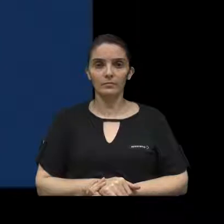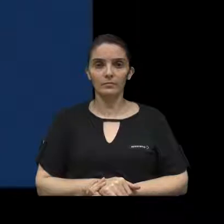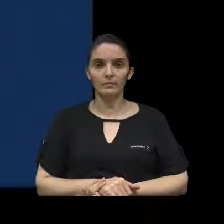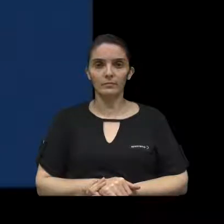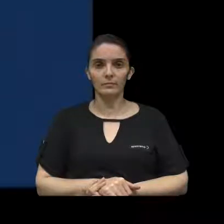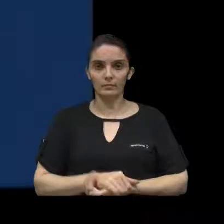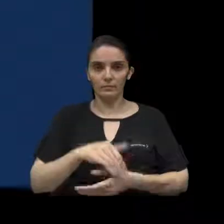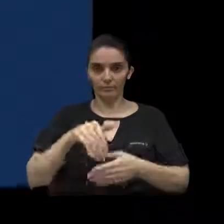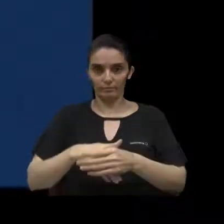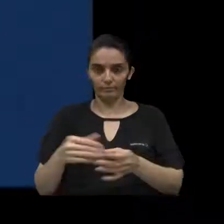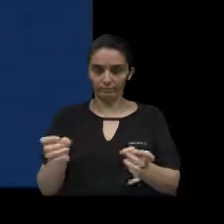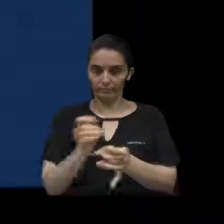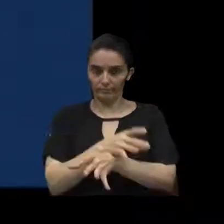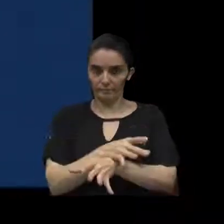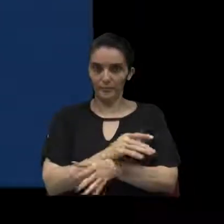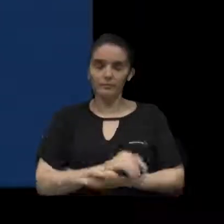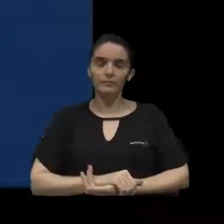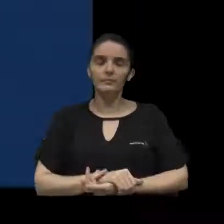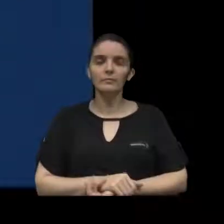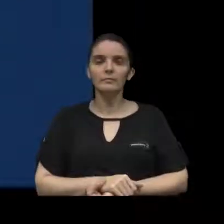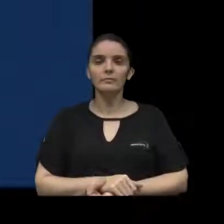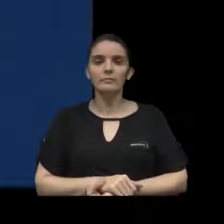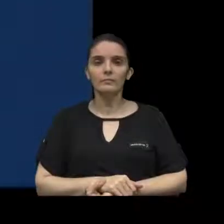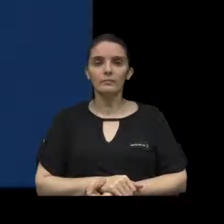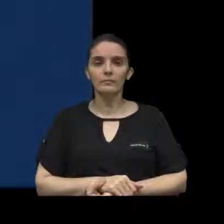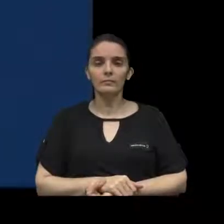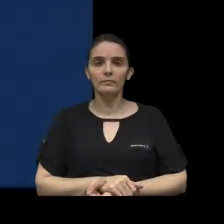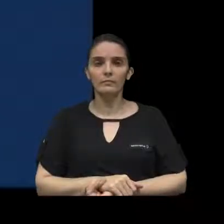Está encerrada a votação.